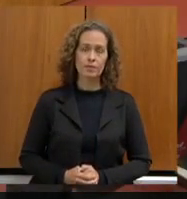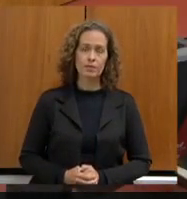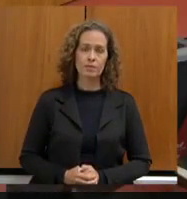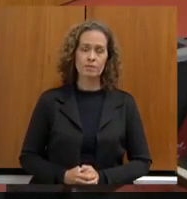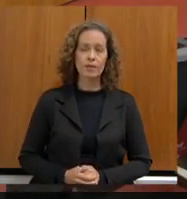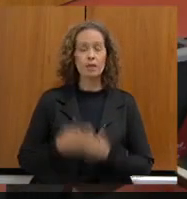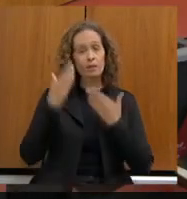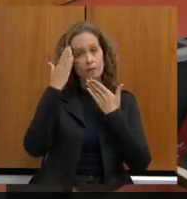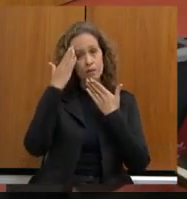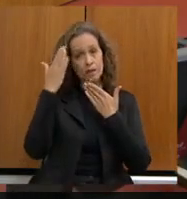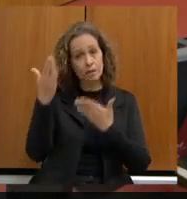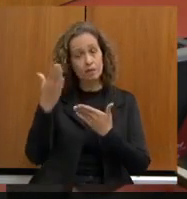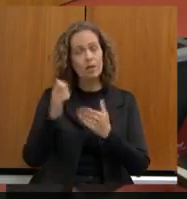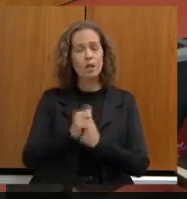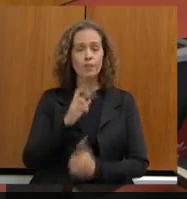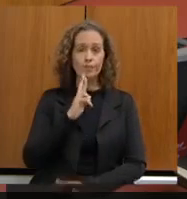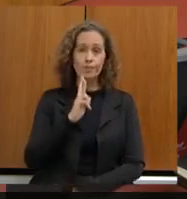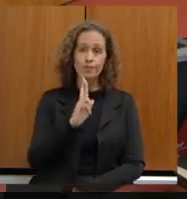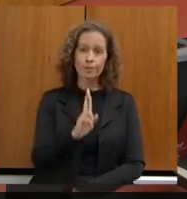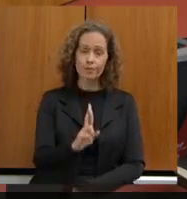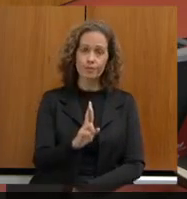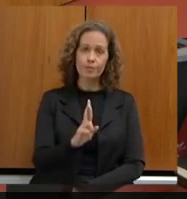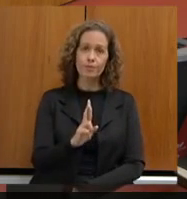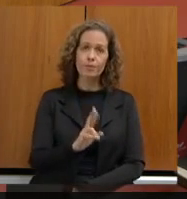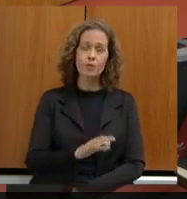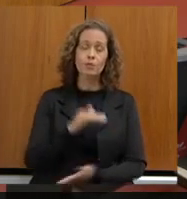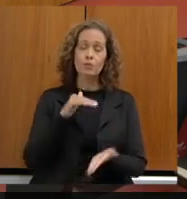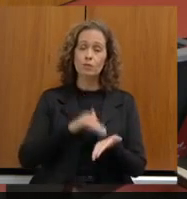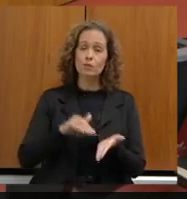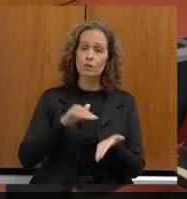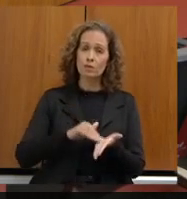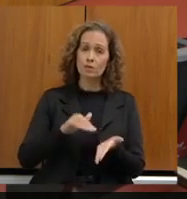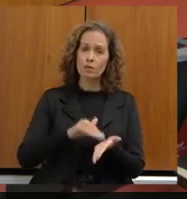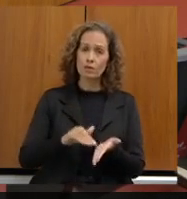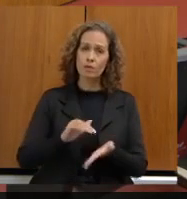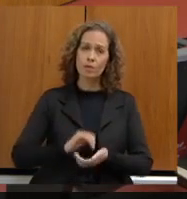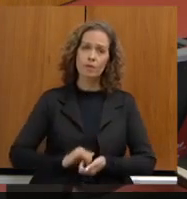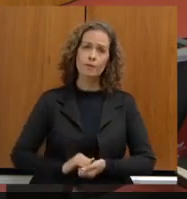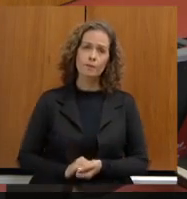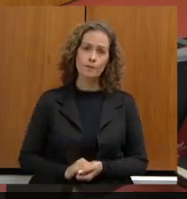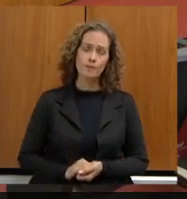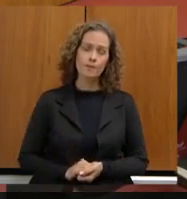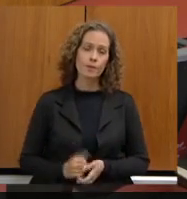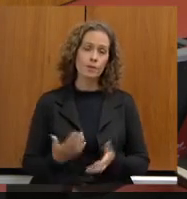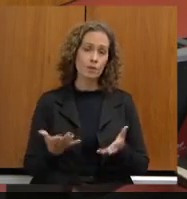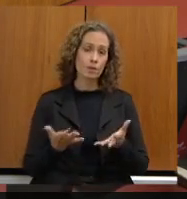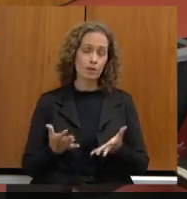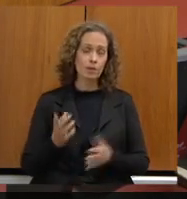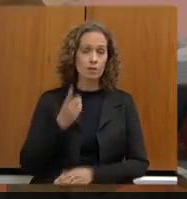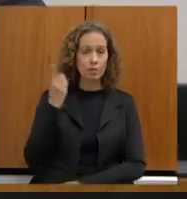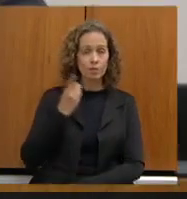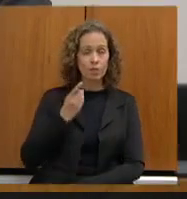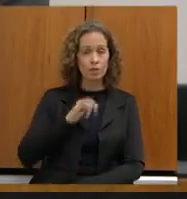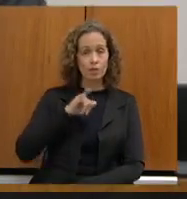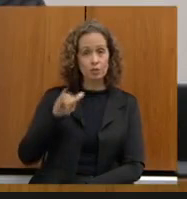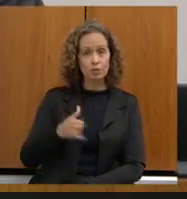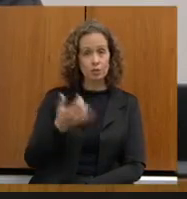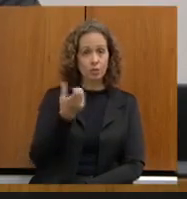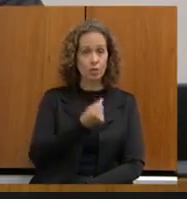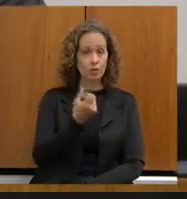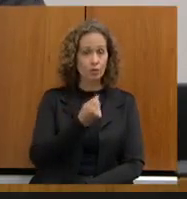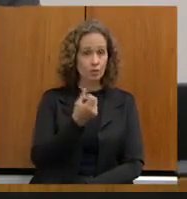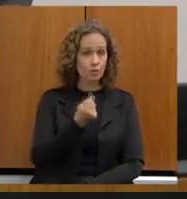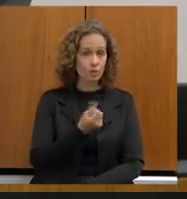e agradecemos as intervenções do secretário eu queria Deputado João Leite e compartilhar com